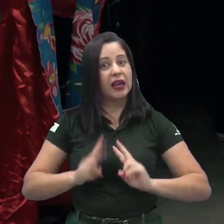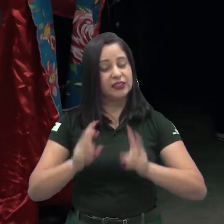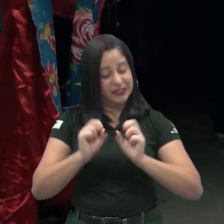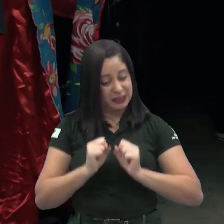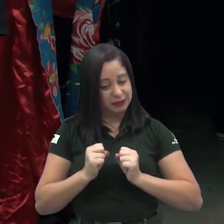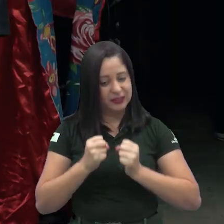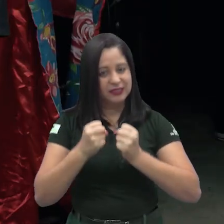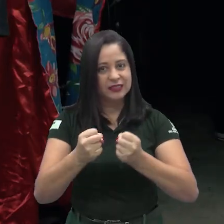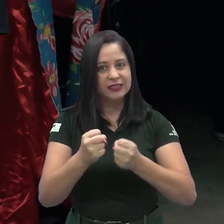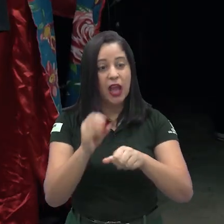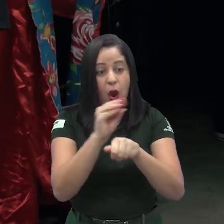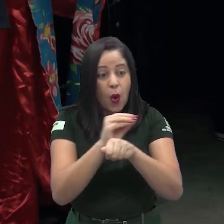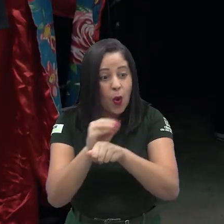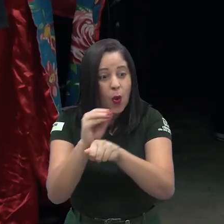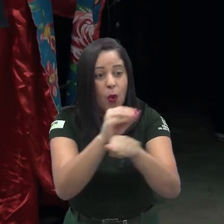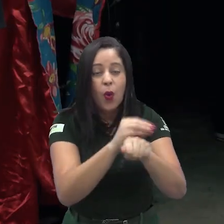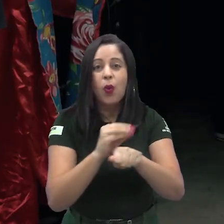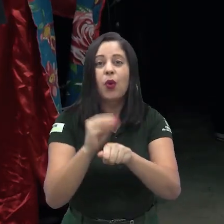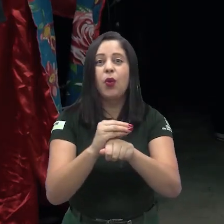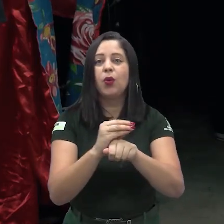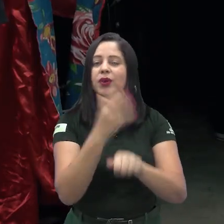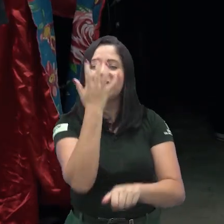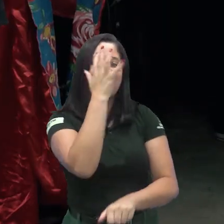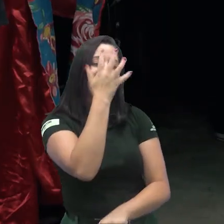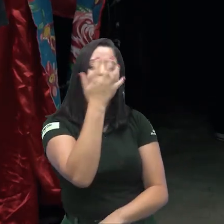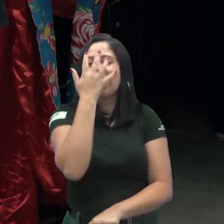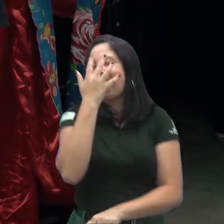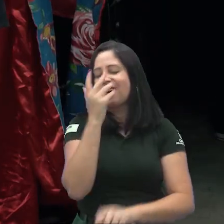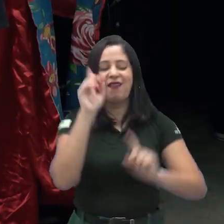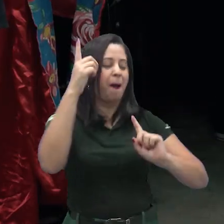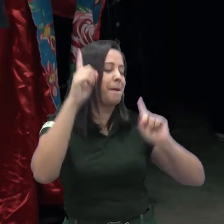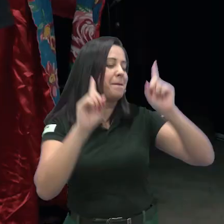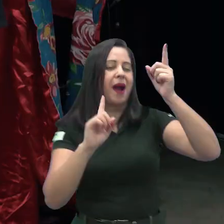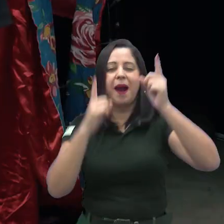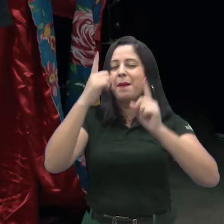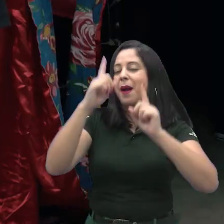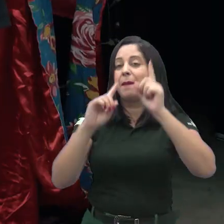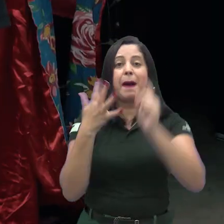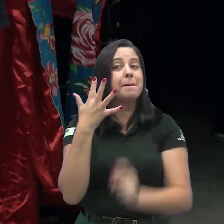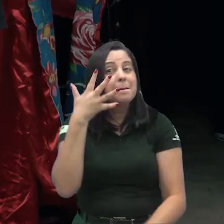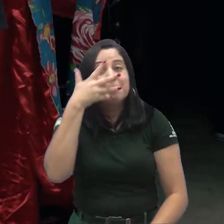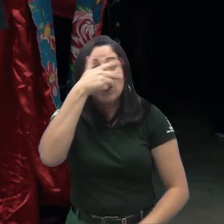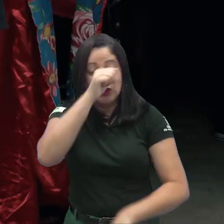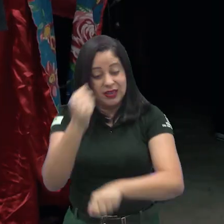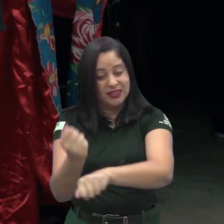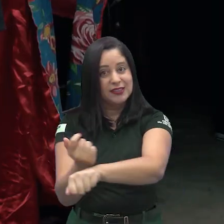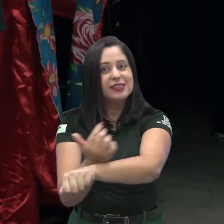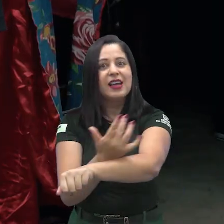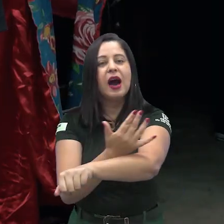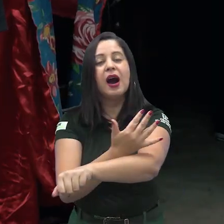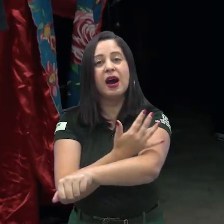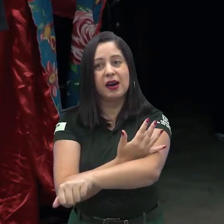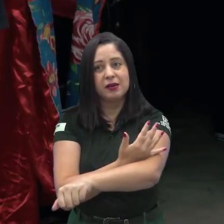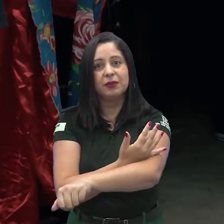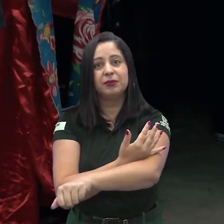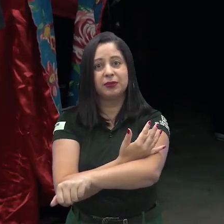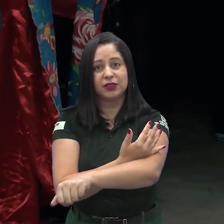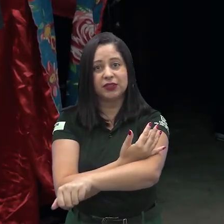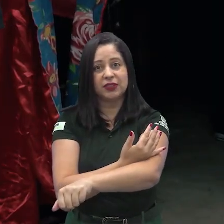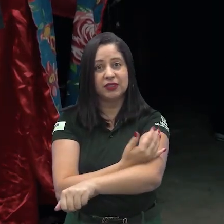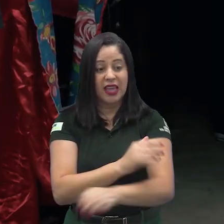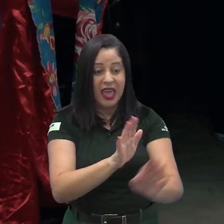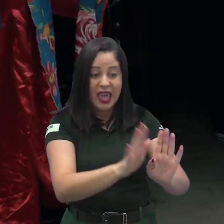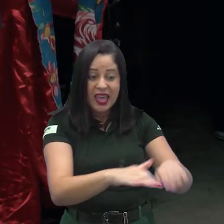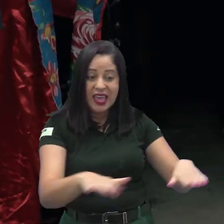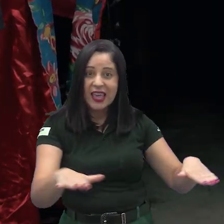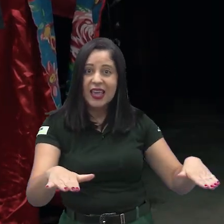comunidade se fortalece e faz o carnaval acontecer lindamente, assim, é sempre emocionante. E